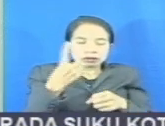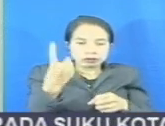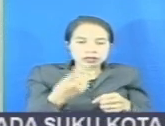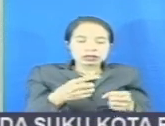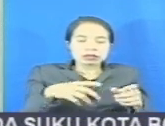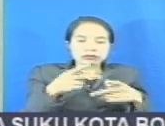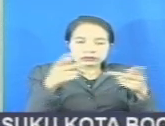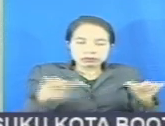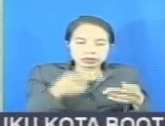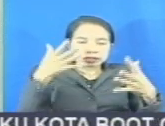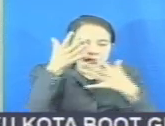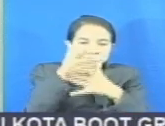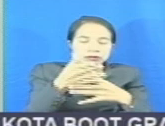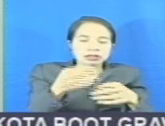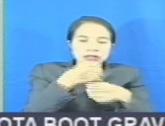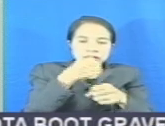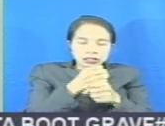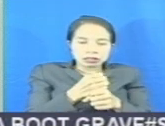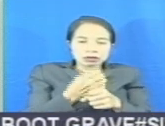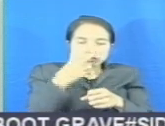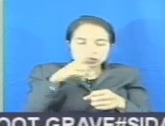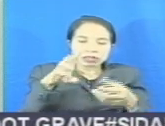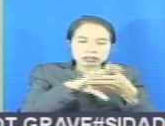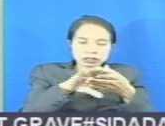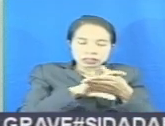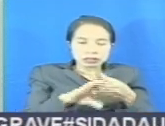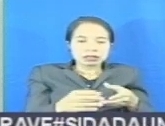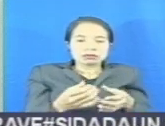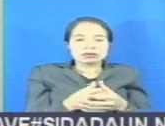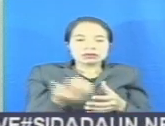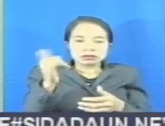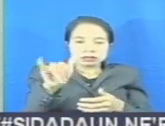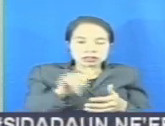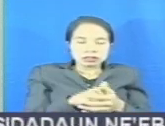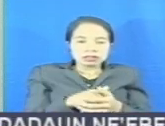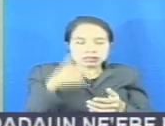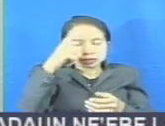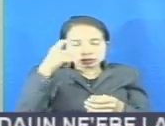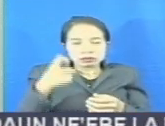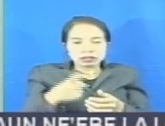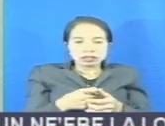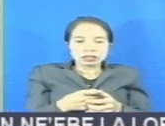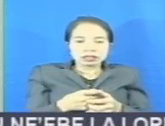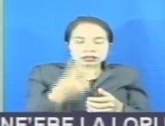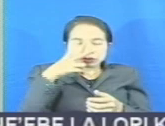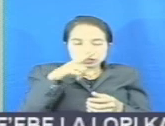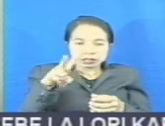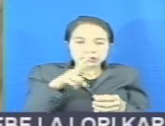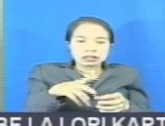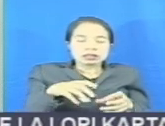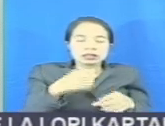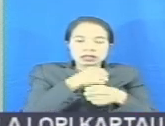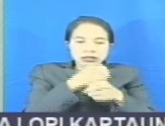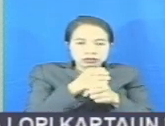a Cira, para hal checkpoint, por passar vista para cartão identidade a Cira. Tamane fase sensibilisation ita halau